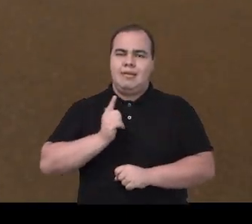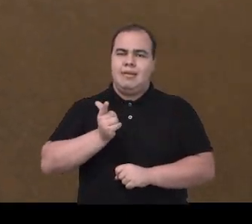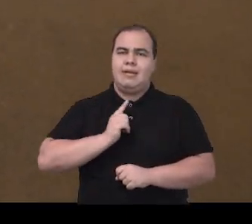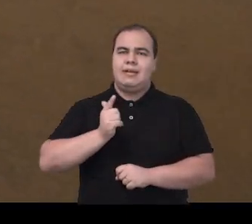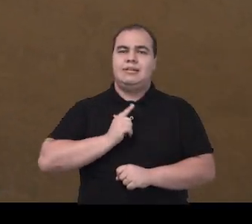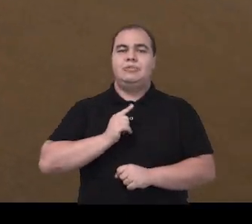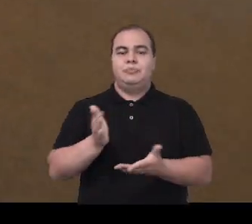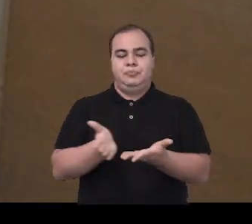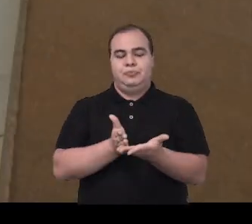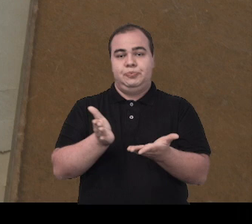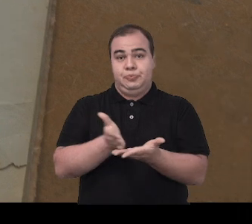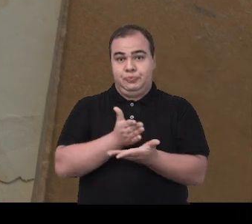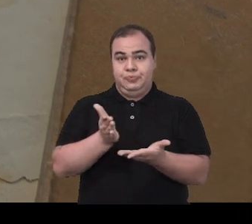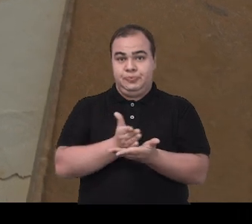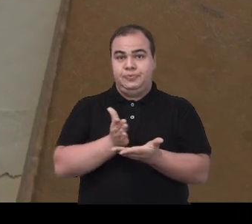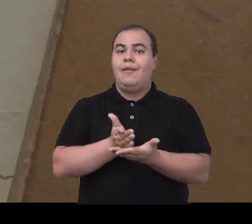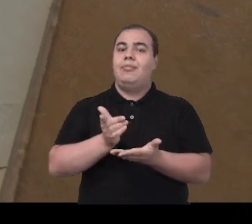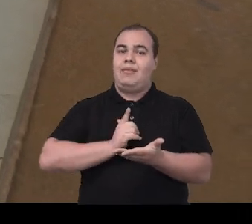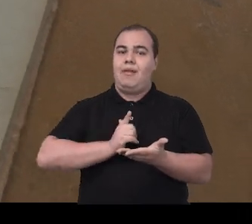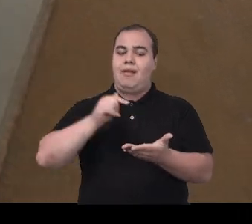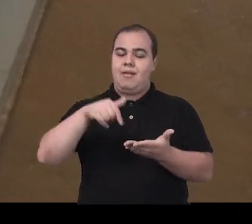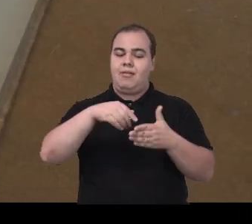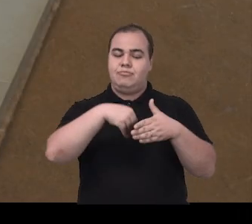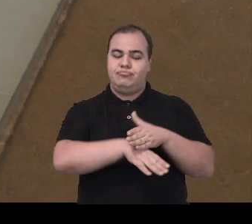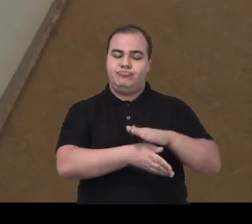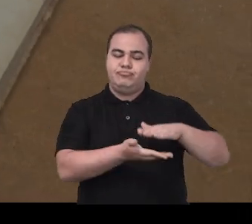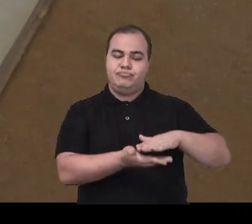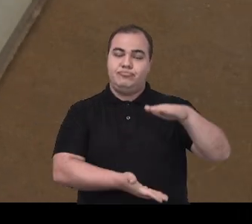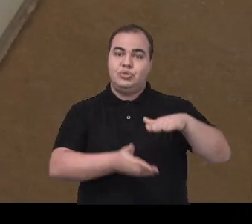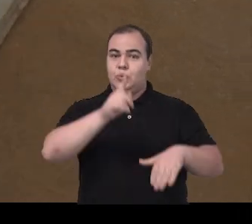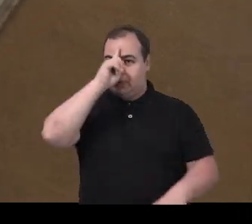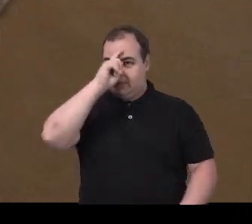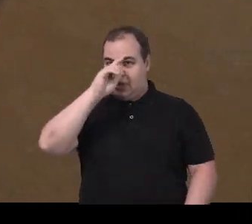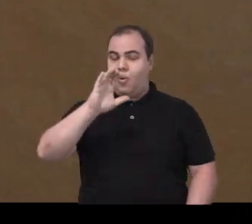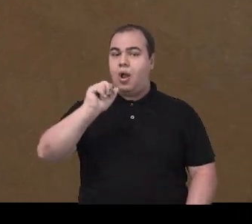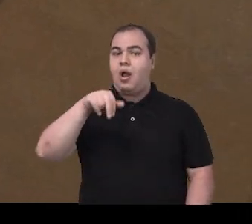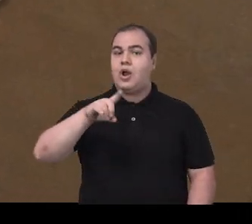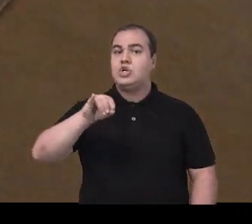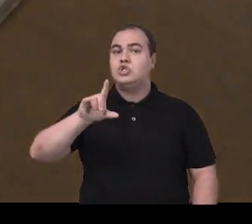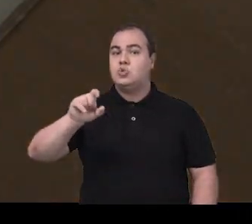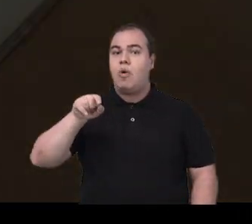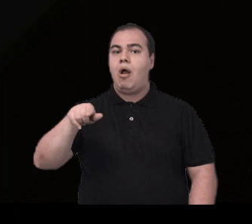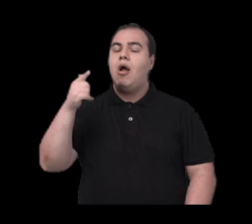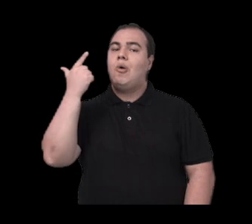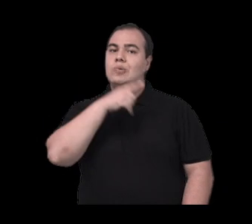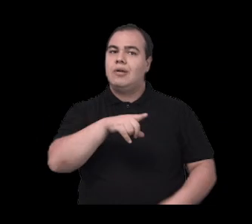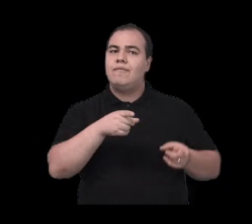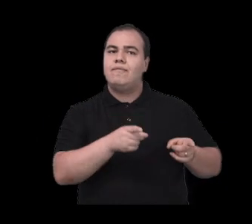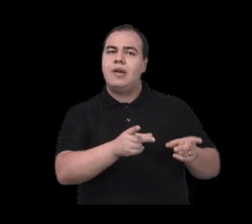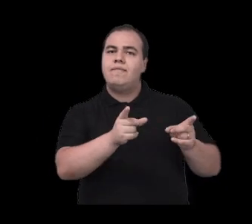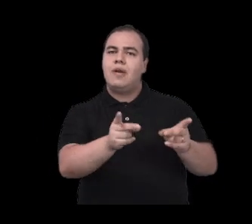livro A Boa Dona de Casa. Um exemplar desse, aqui nos arquivos do Cândido, para conseguir vender e